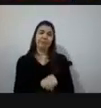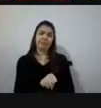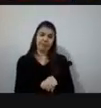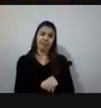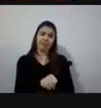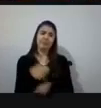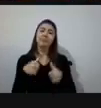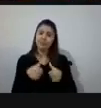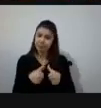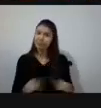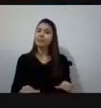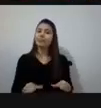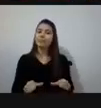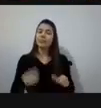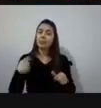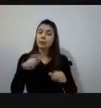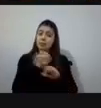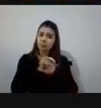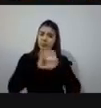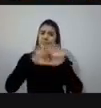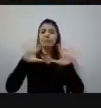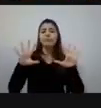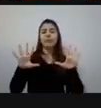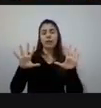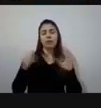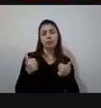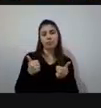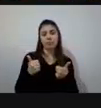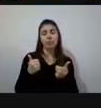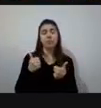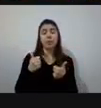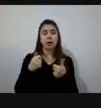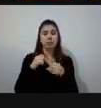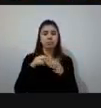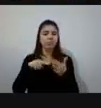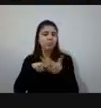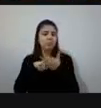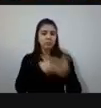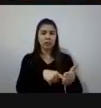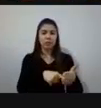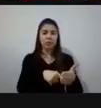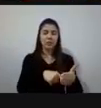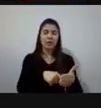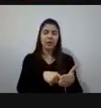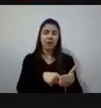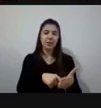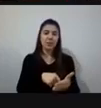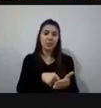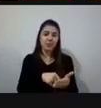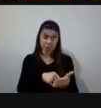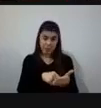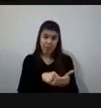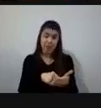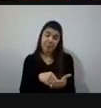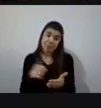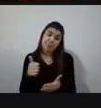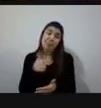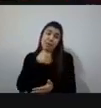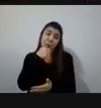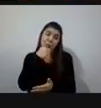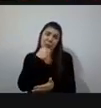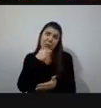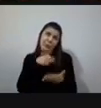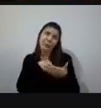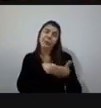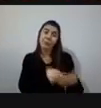para justamente denunciar, é melhor denunciar enquanto ainda estiver nesta fase do abuso, do que